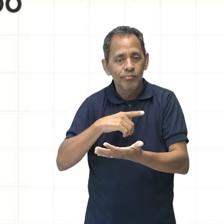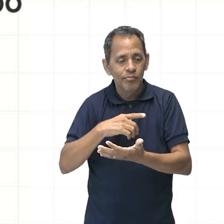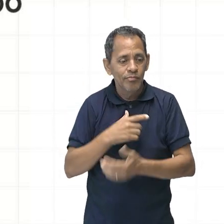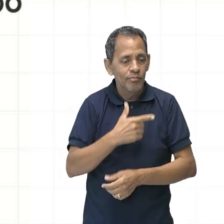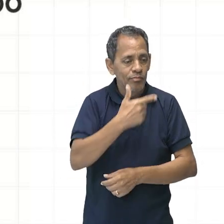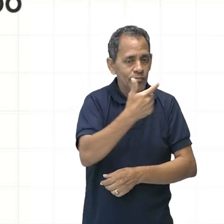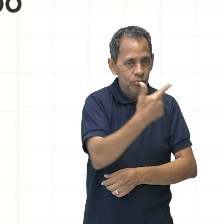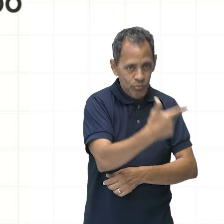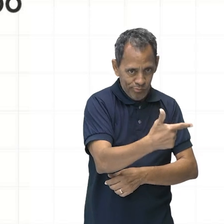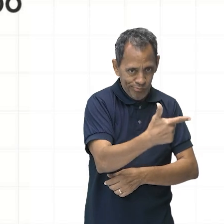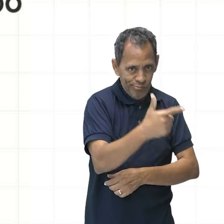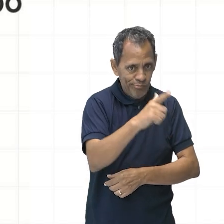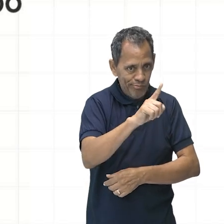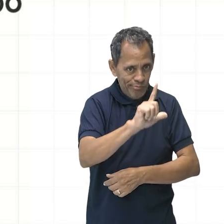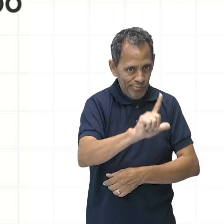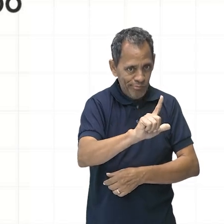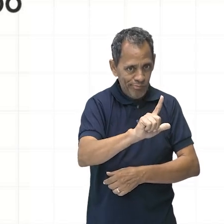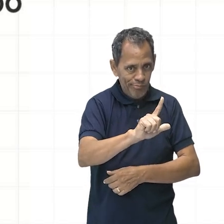2 litros